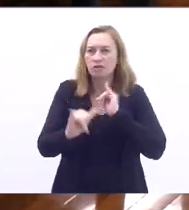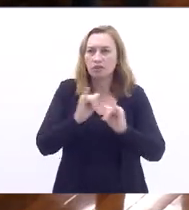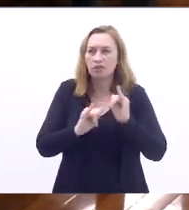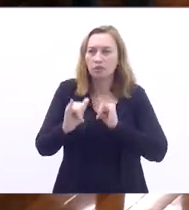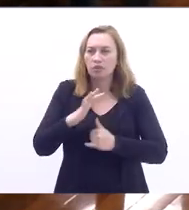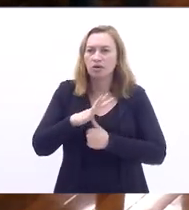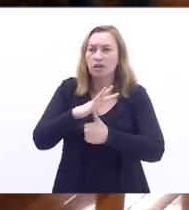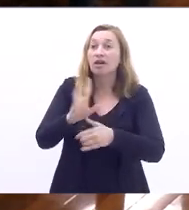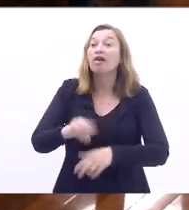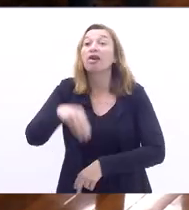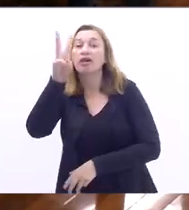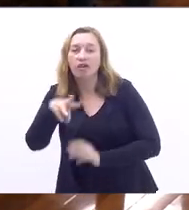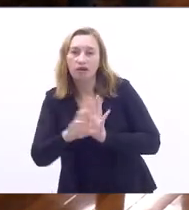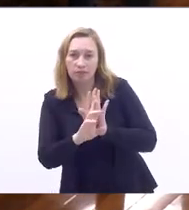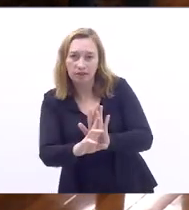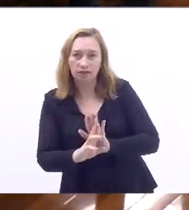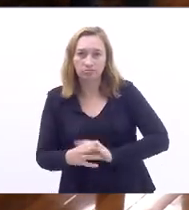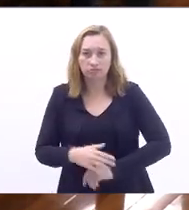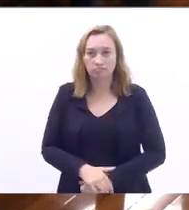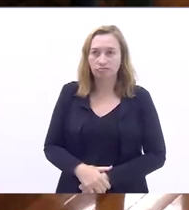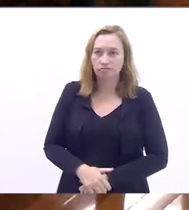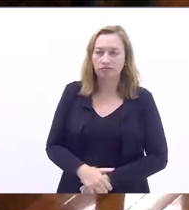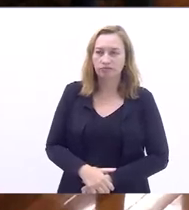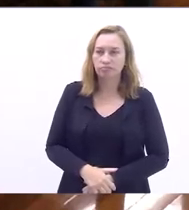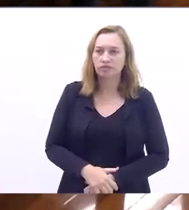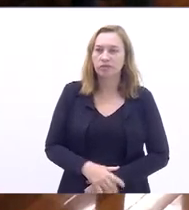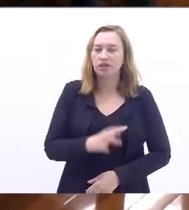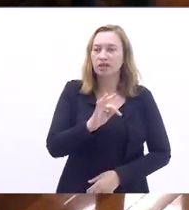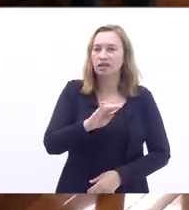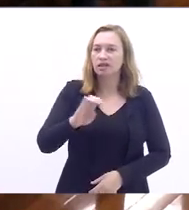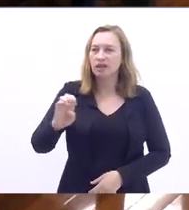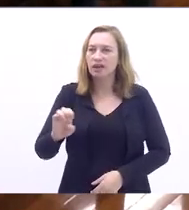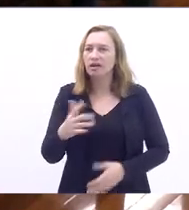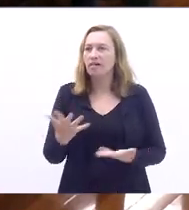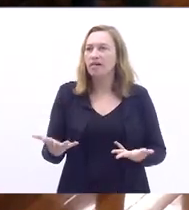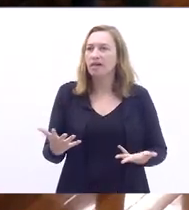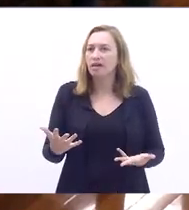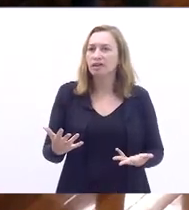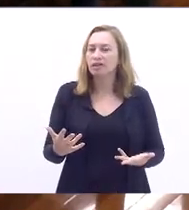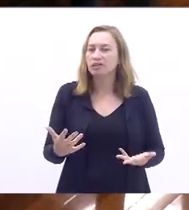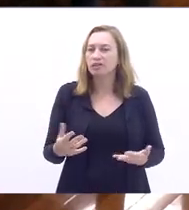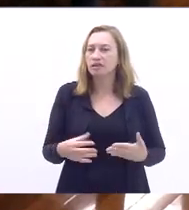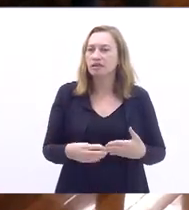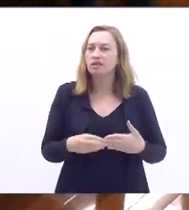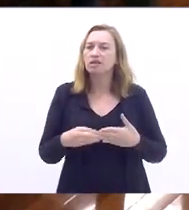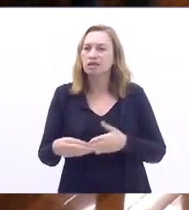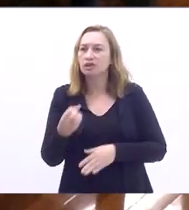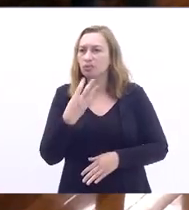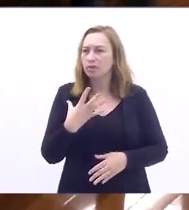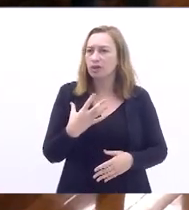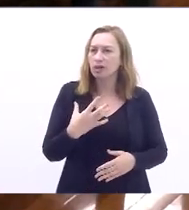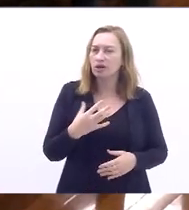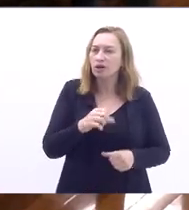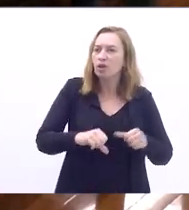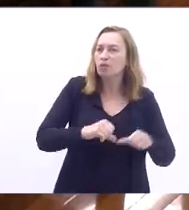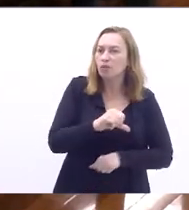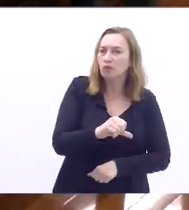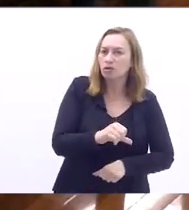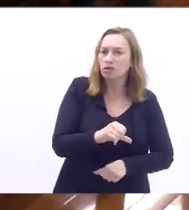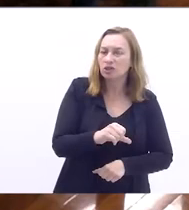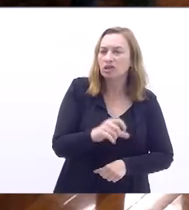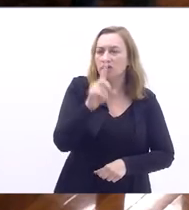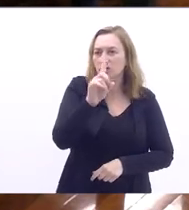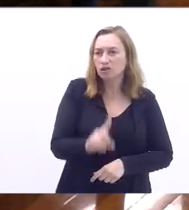Reitoria quem é a representação quando o descer tem sido muito diligente nesse aspecto muda a diretoria do